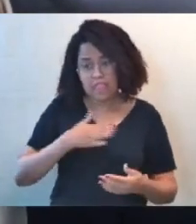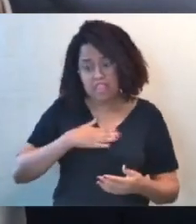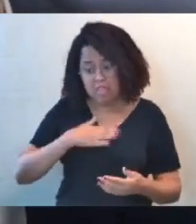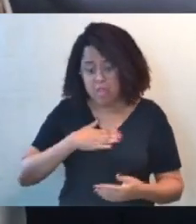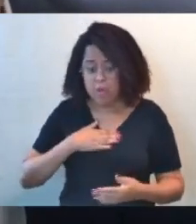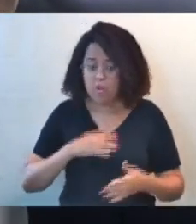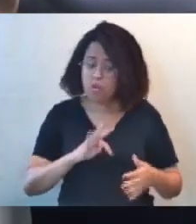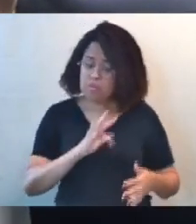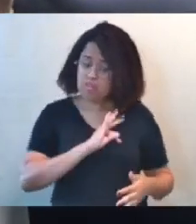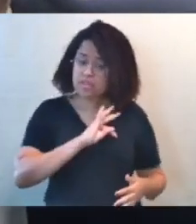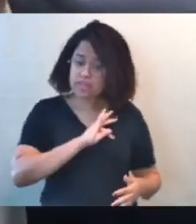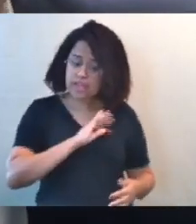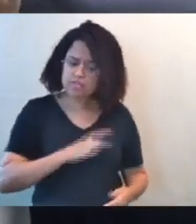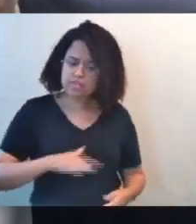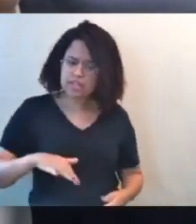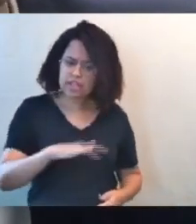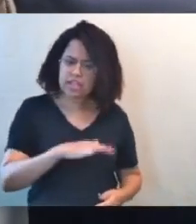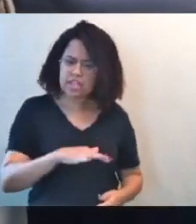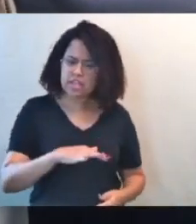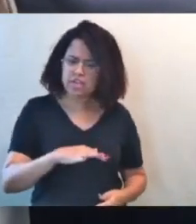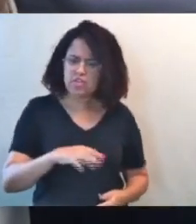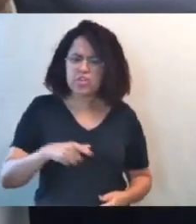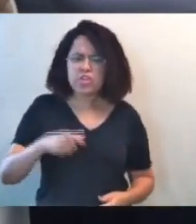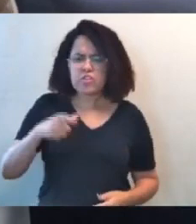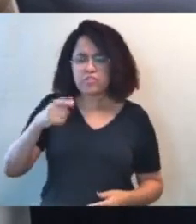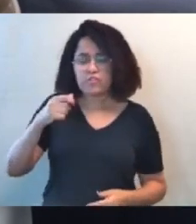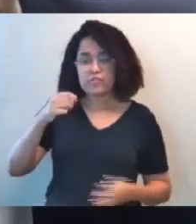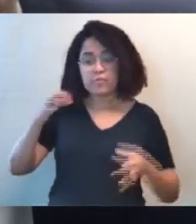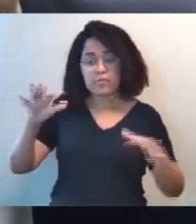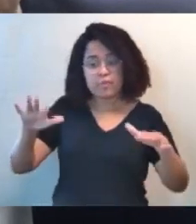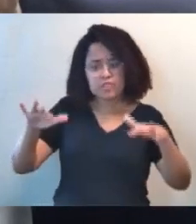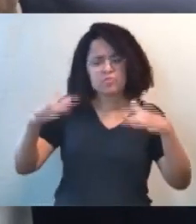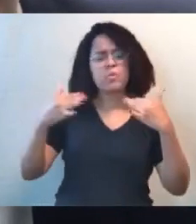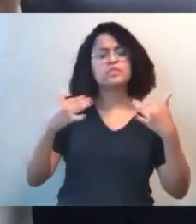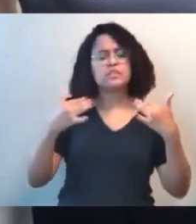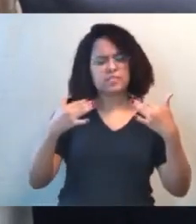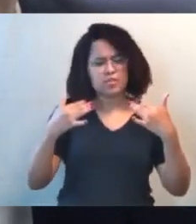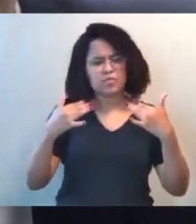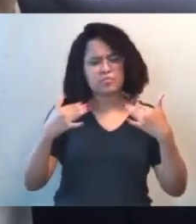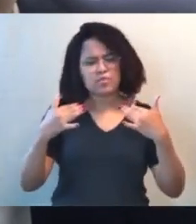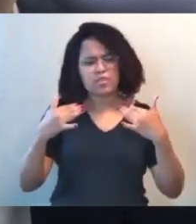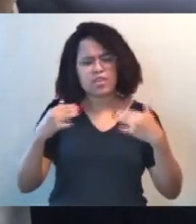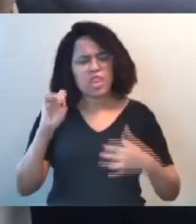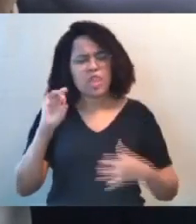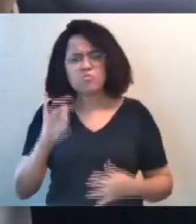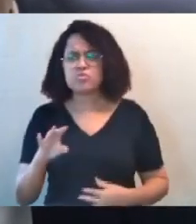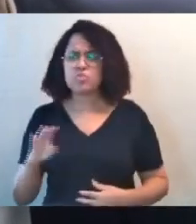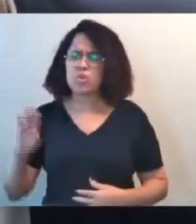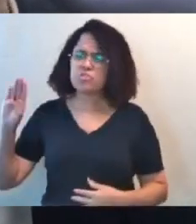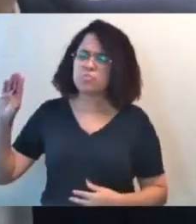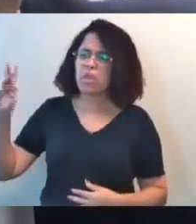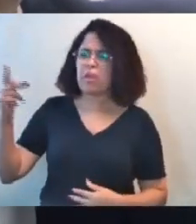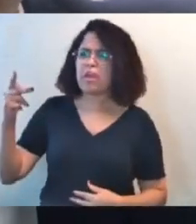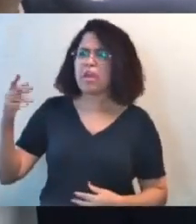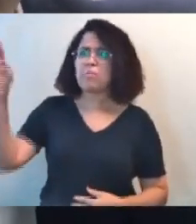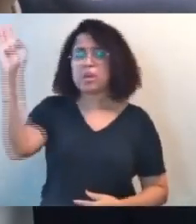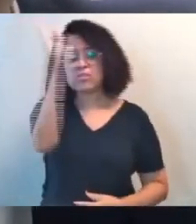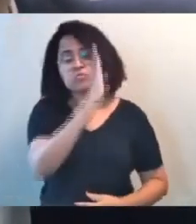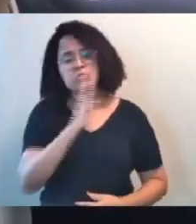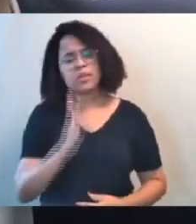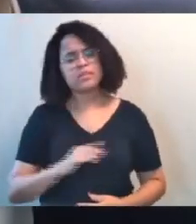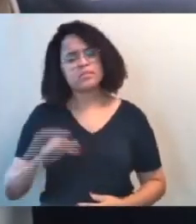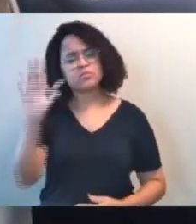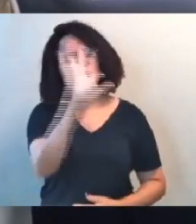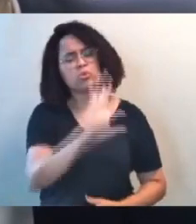eu quero só deixar um alerta, não falando de Belo Horizonte, mas falando do Brasil como um todo. Todas as